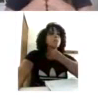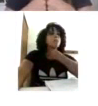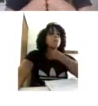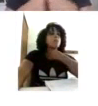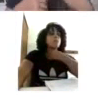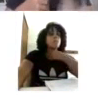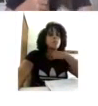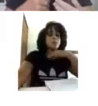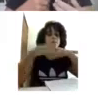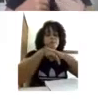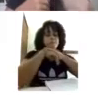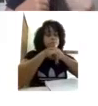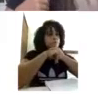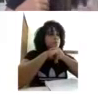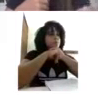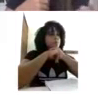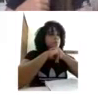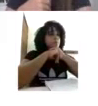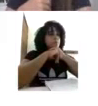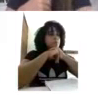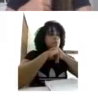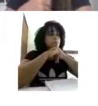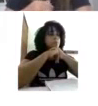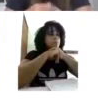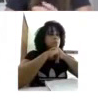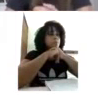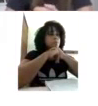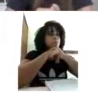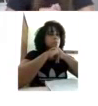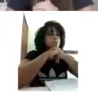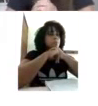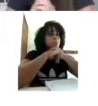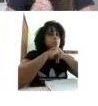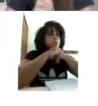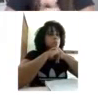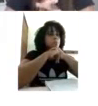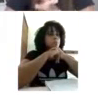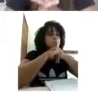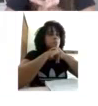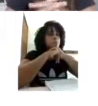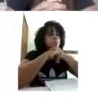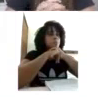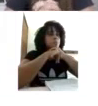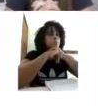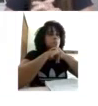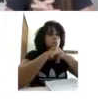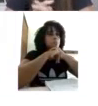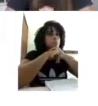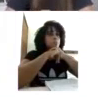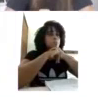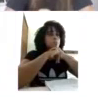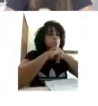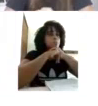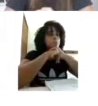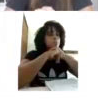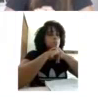componente curricular da educação física, principalmente no primeiro e segundo ano do Fundamental 1. Eu tenho 13 turmas no